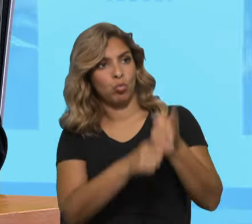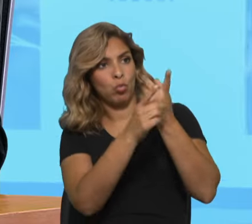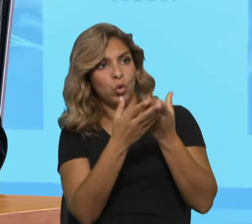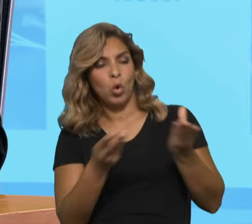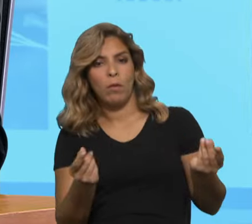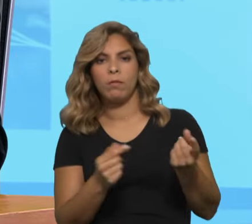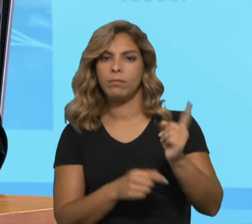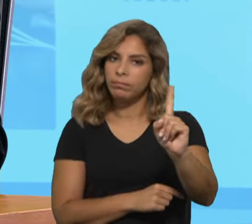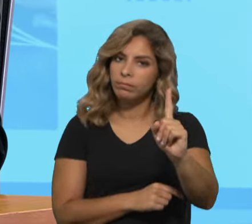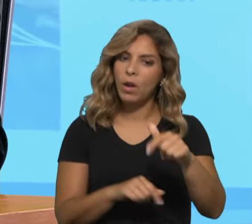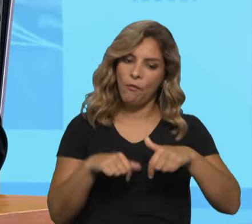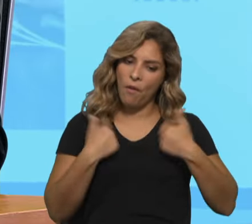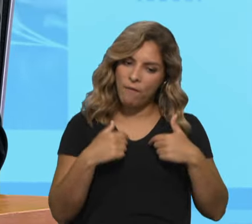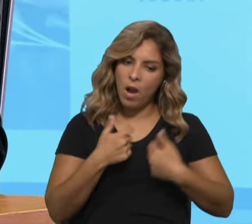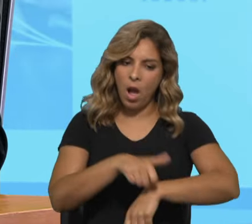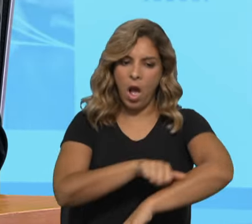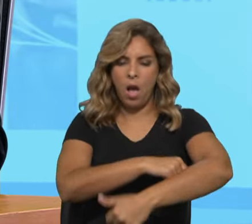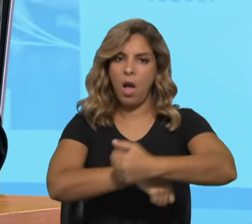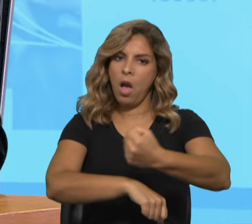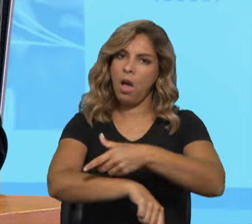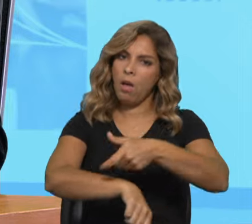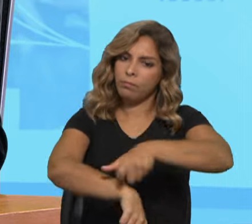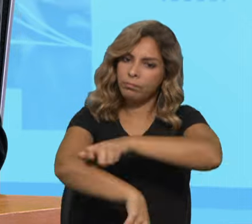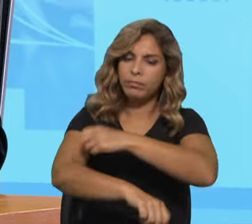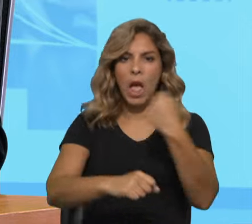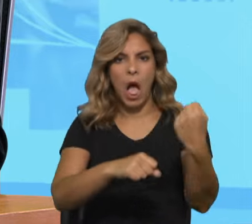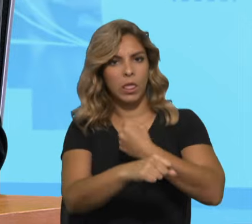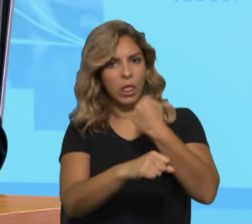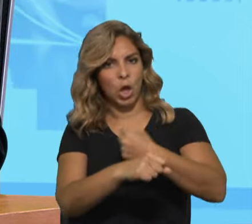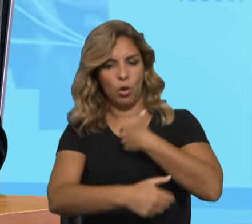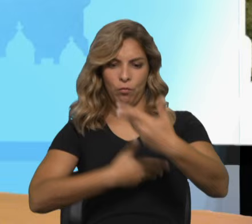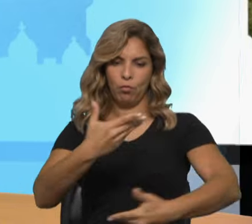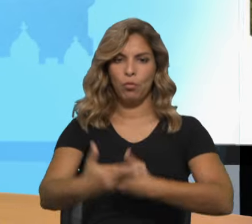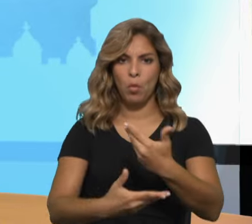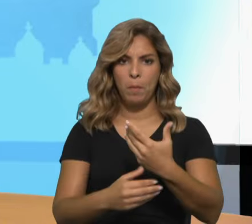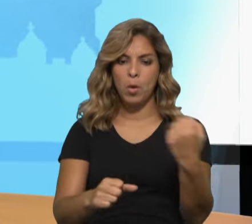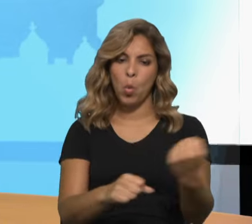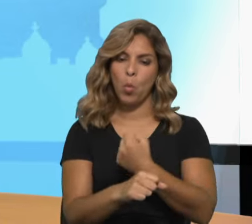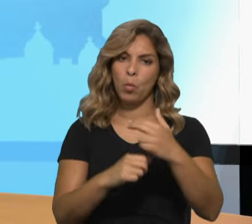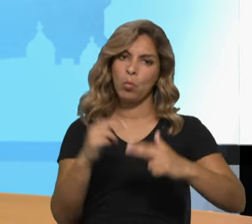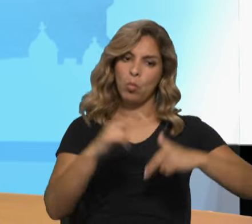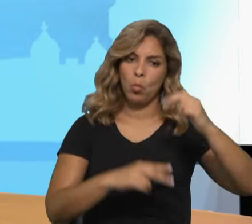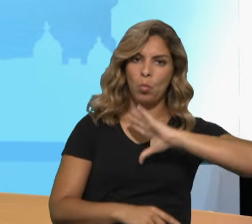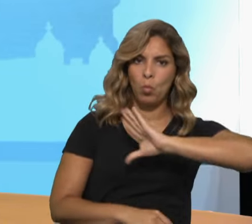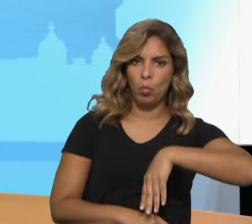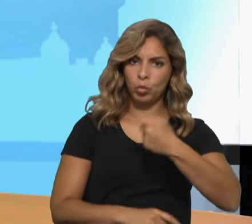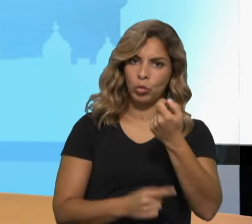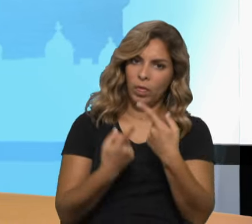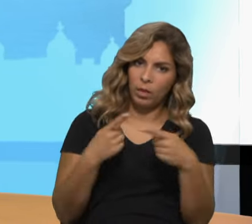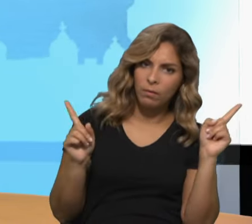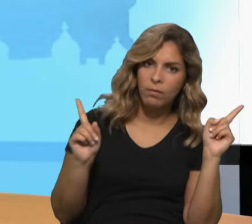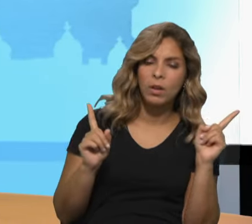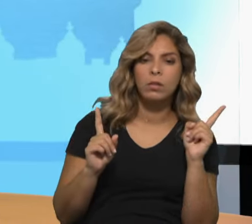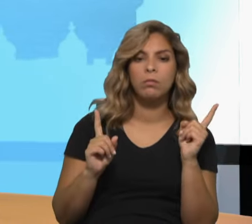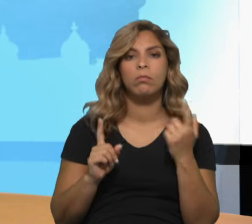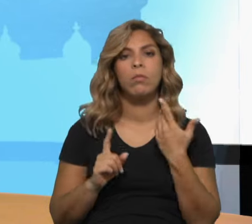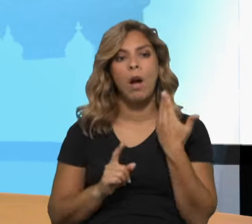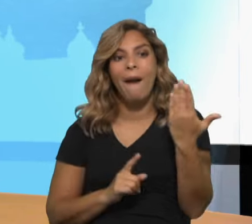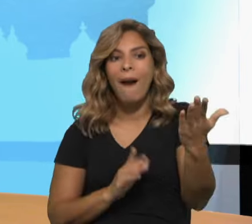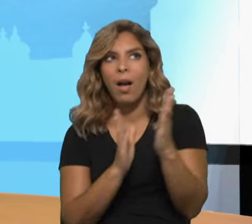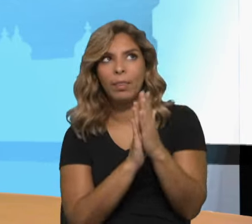nós também ativos na construção de um mundo diferente e saber que temos aí, com a ajuda de